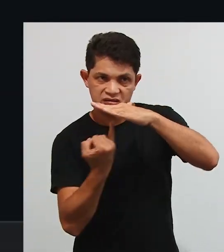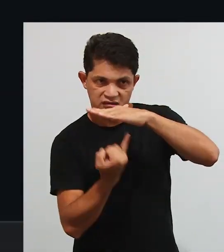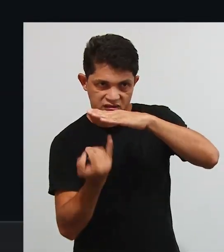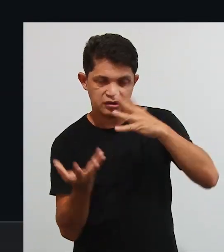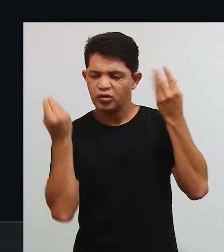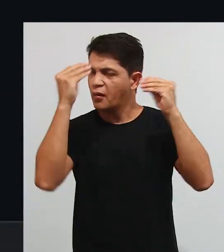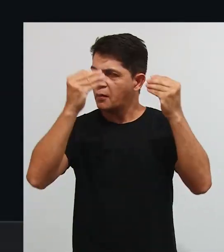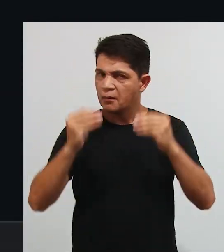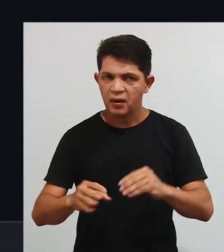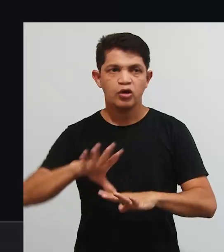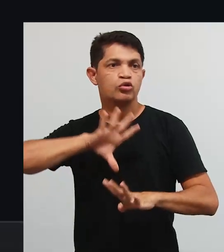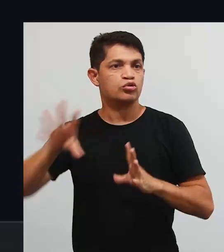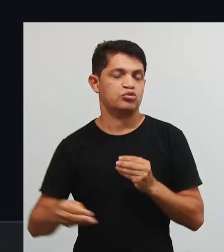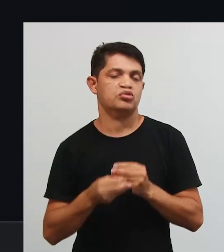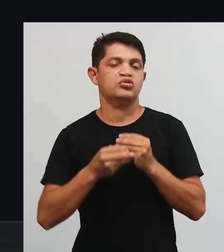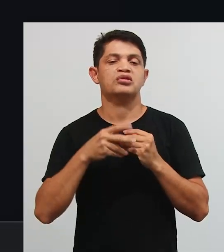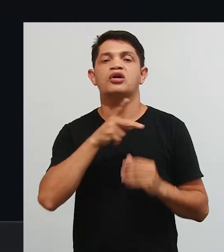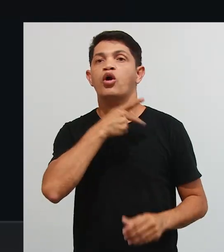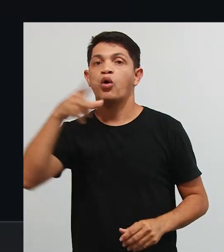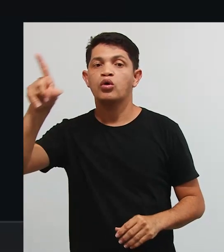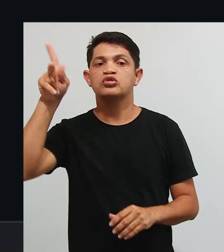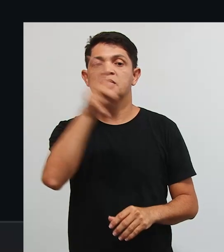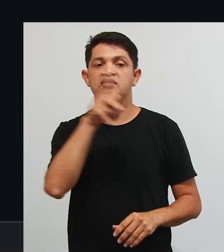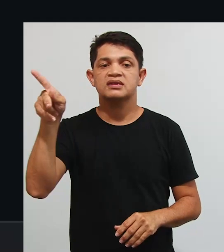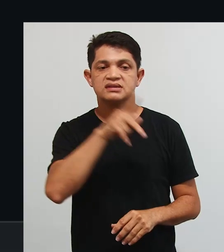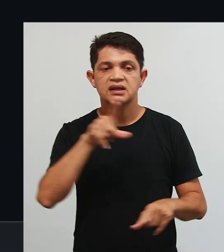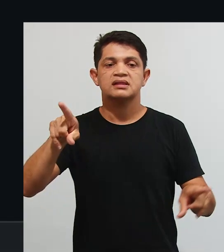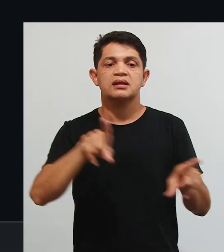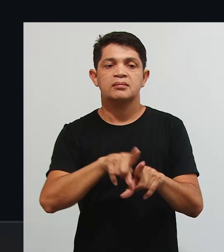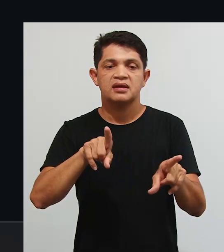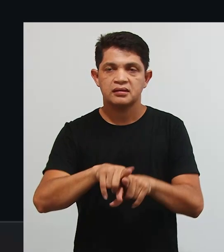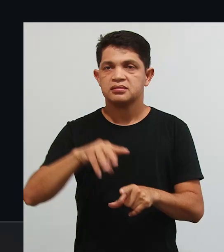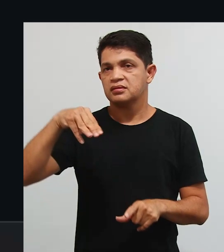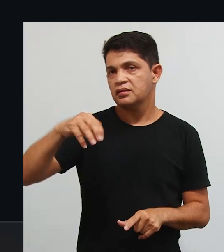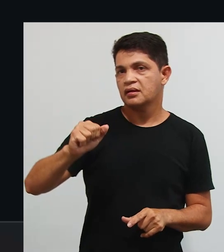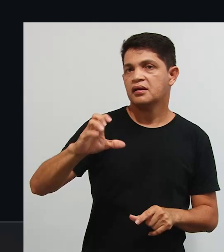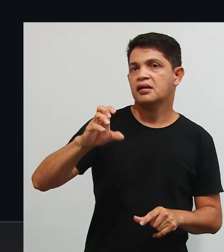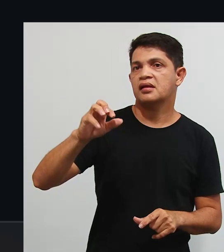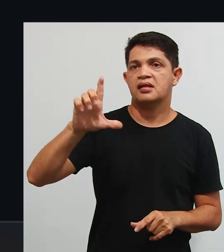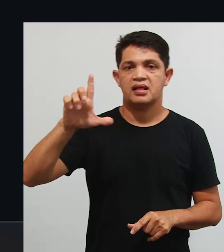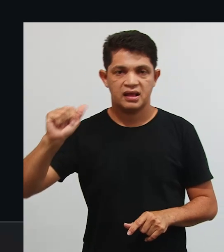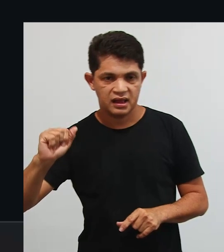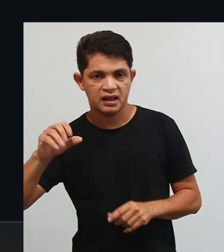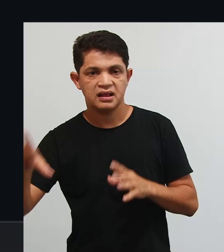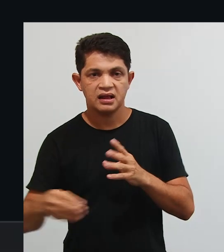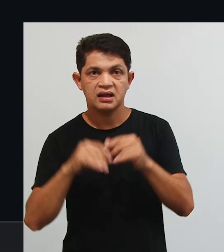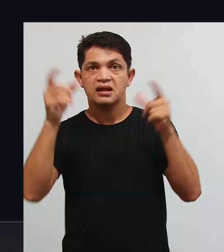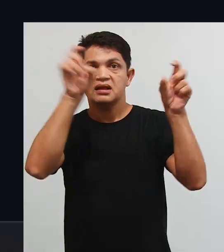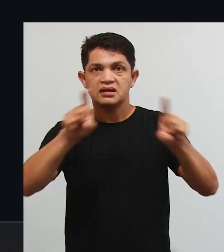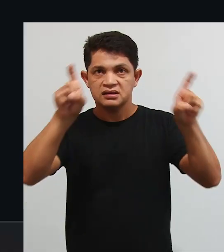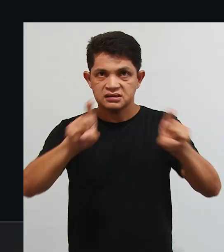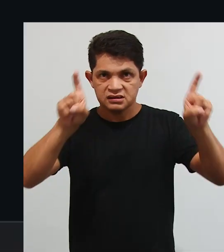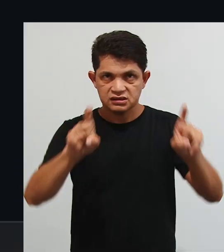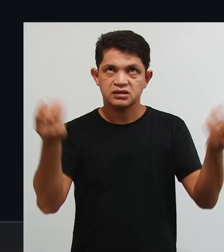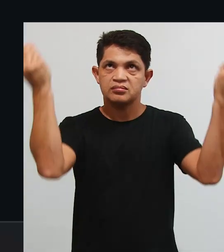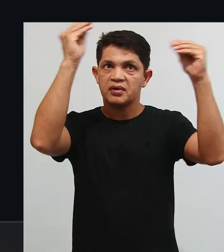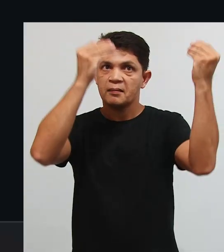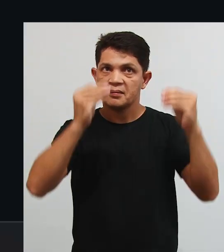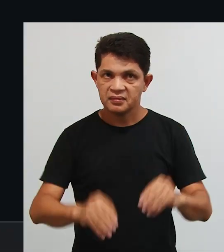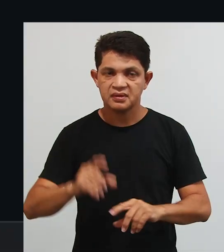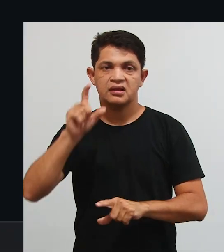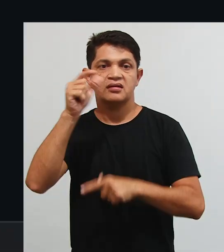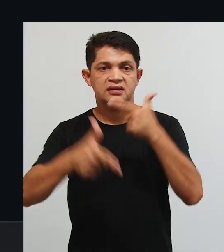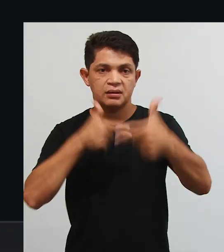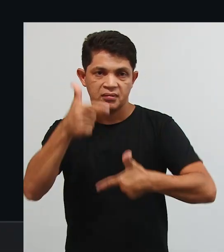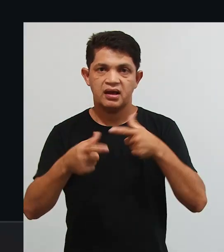outras questões. O professor Marcel, que vai trabalhar análise e desenvolvimento de sistemas computacionais, um pouco